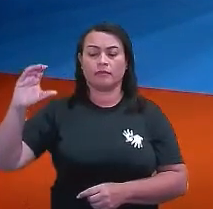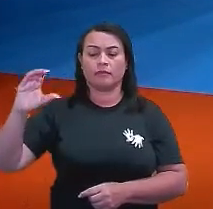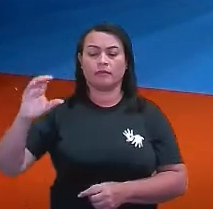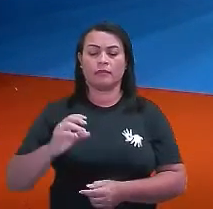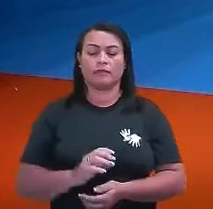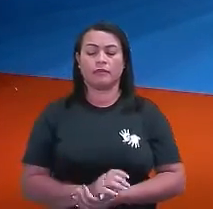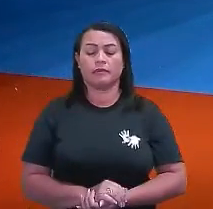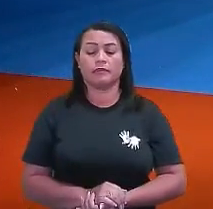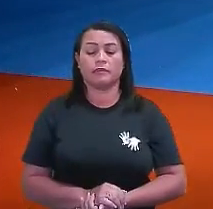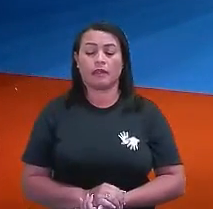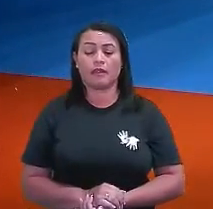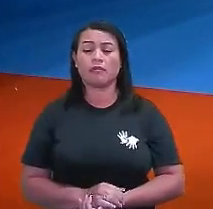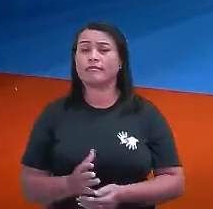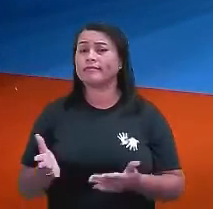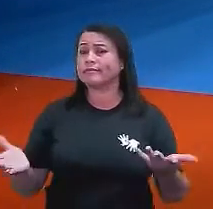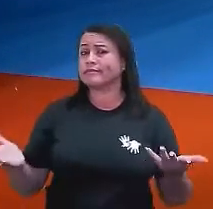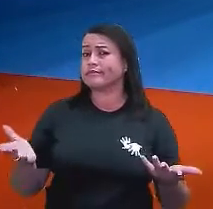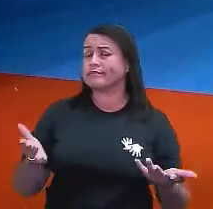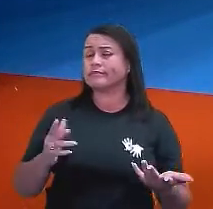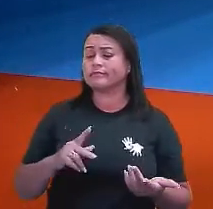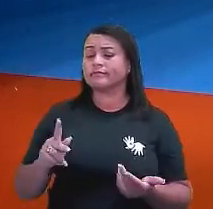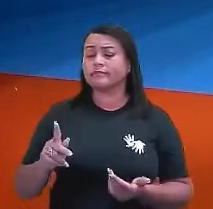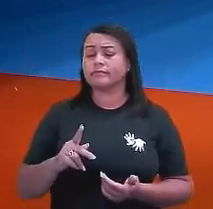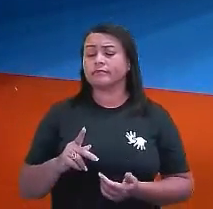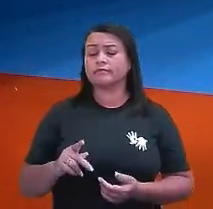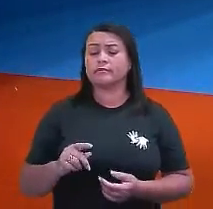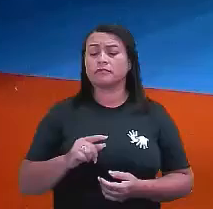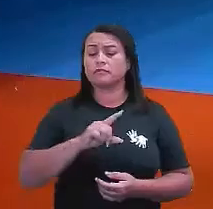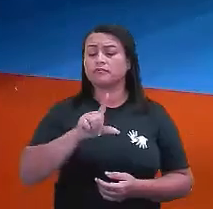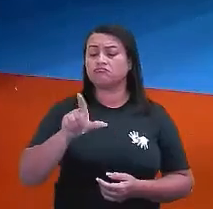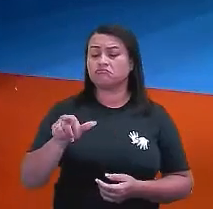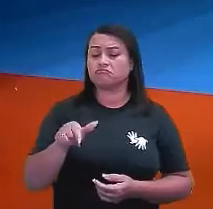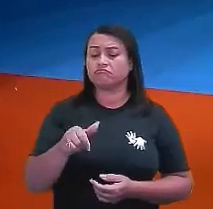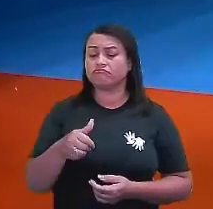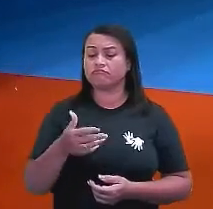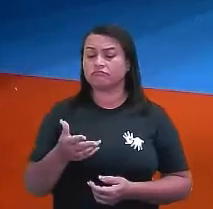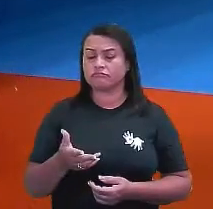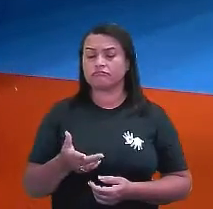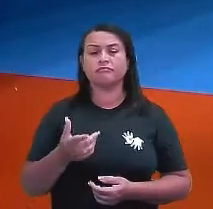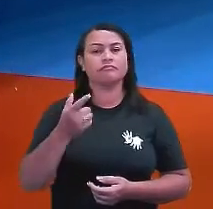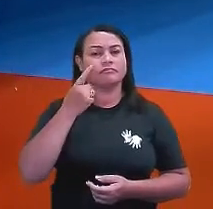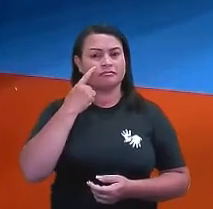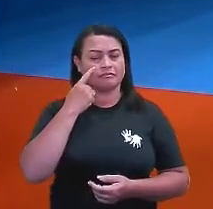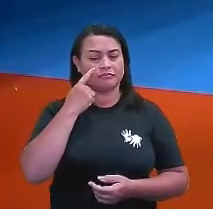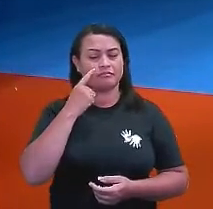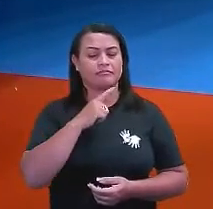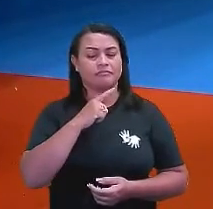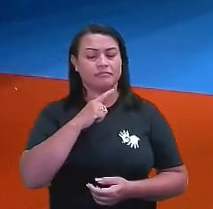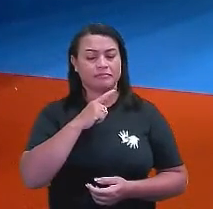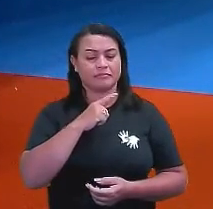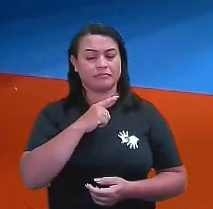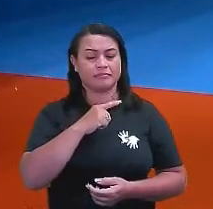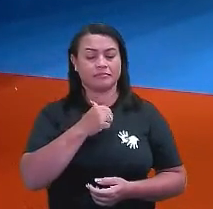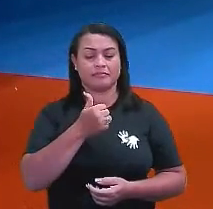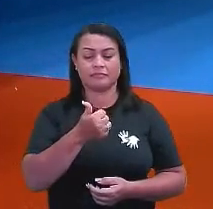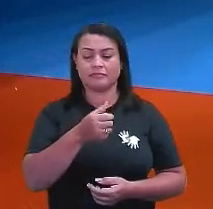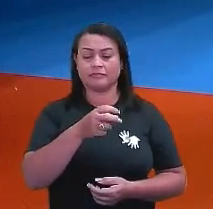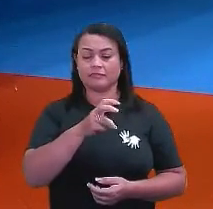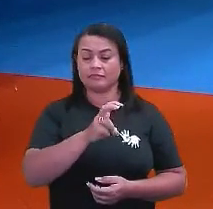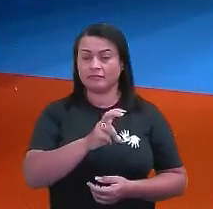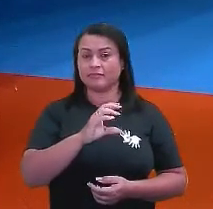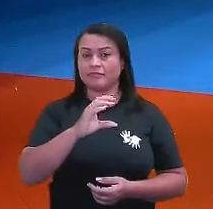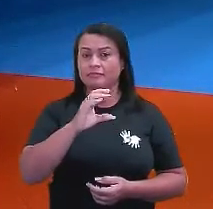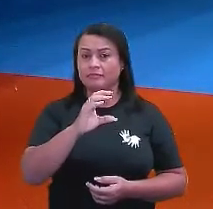certo? Ah, professora, mas nesse segundo aqui não tem nada escrito. Mas a gente tem aqui, ó, a